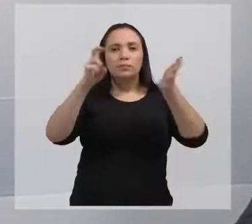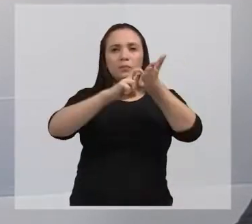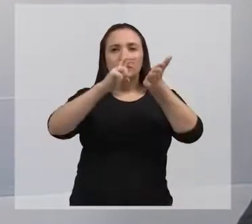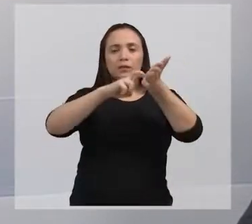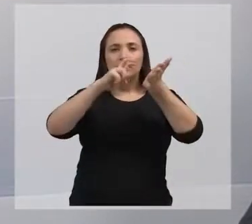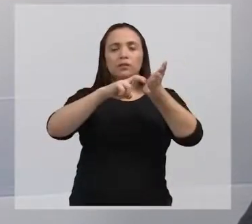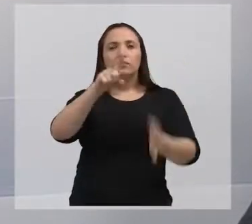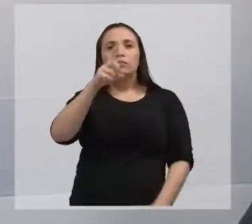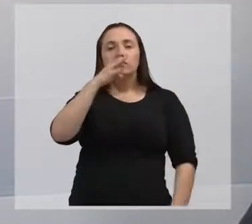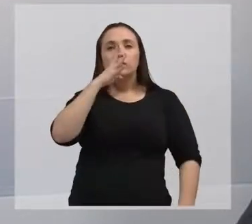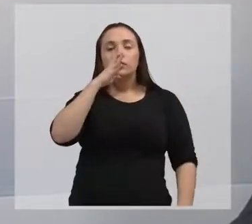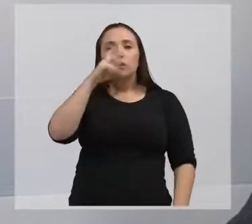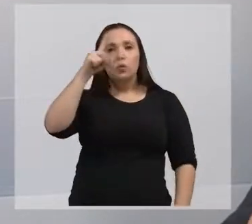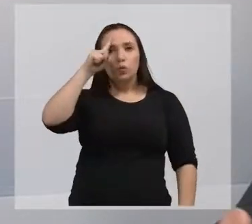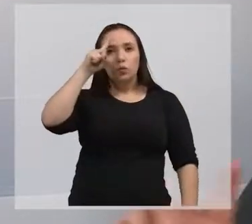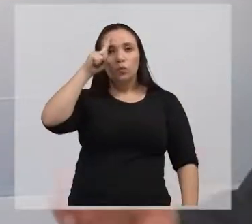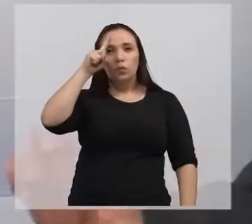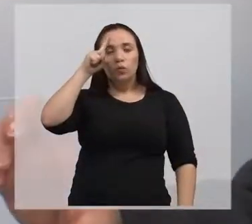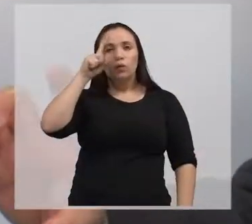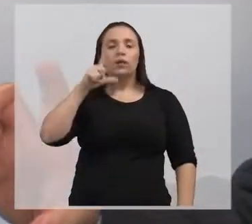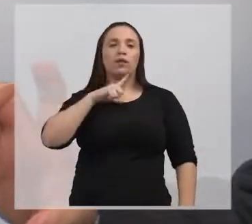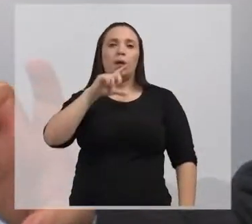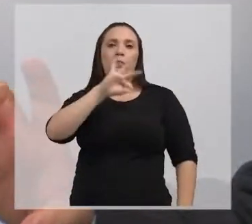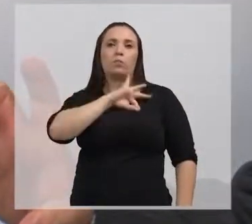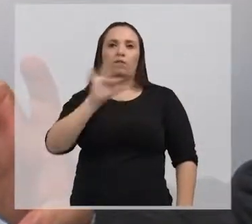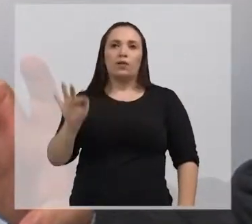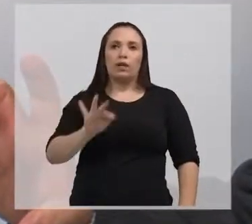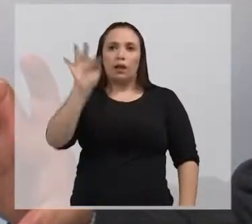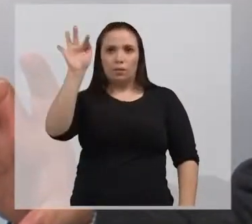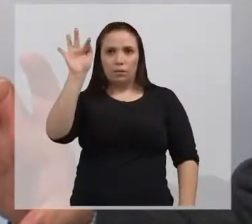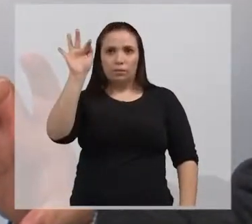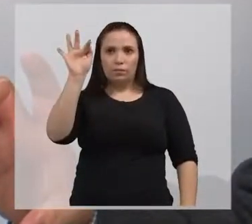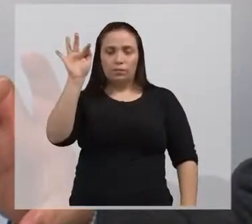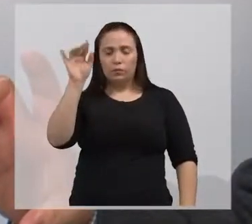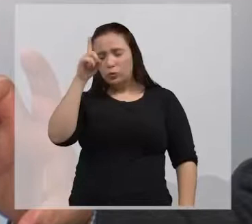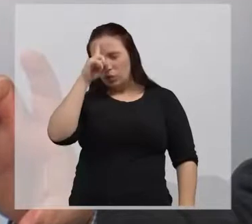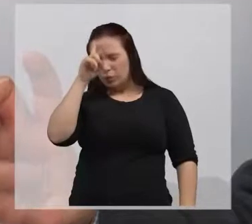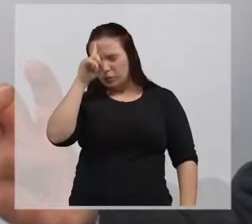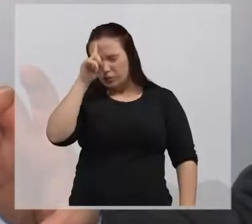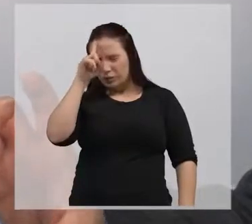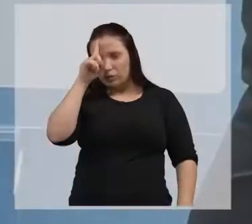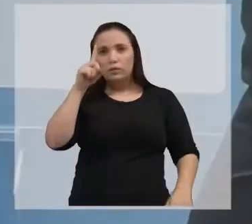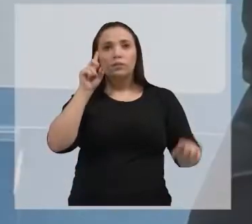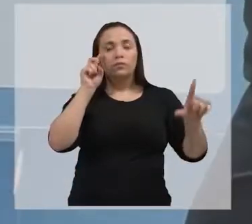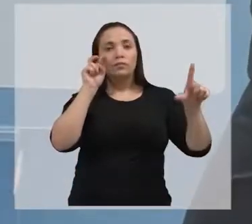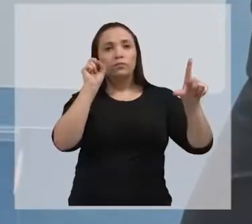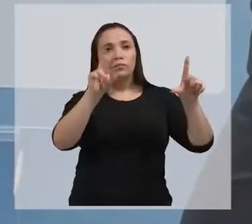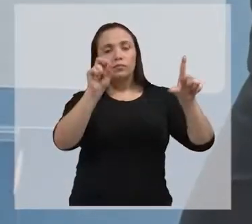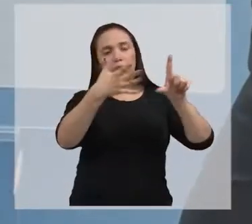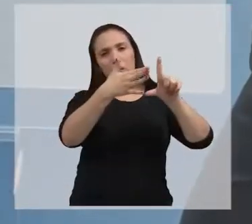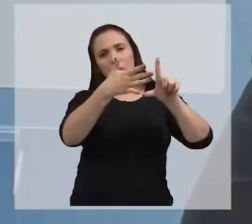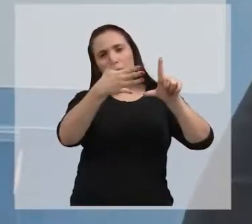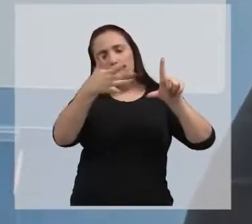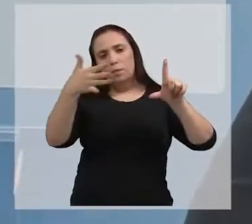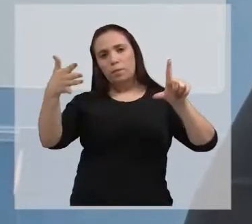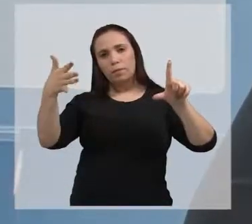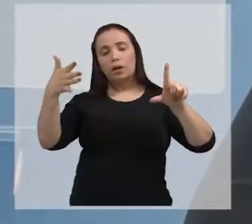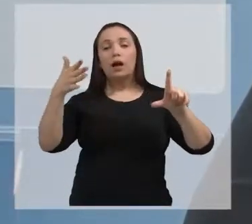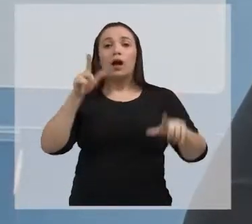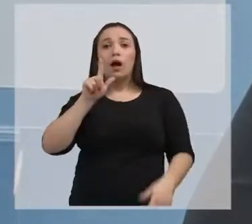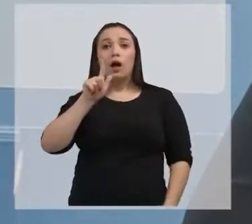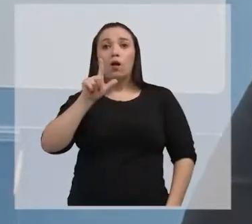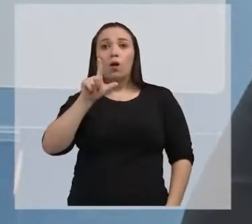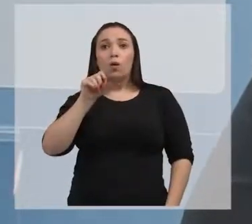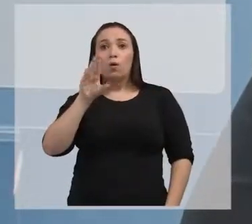dias, mas praticamente todos os dias, tem uma operação da Polícia Federal. E quem é o primeiro órgão de imprensa que chega lá? A